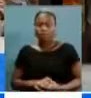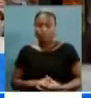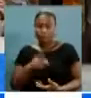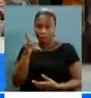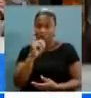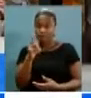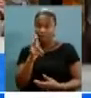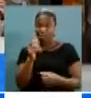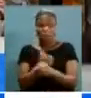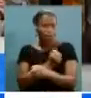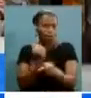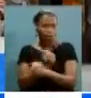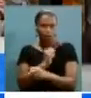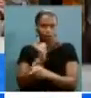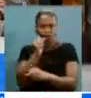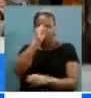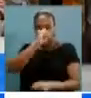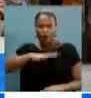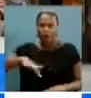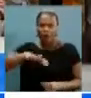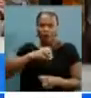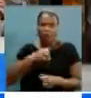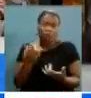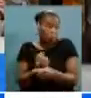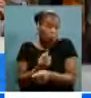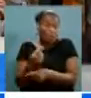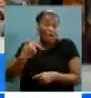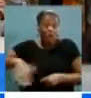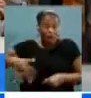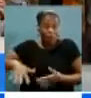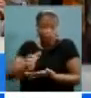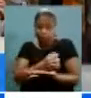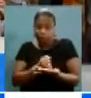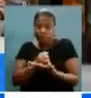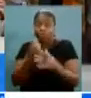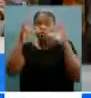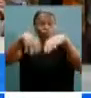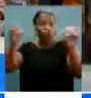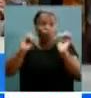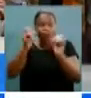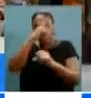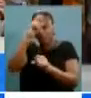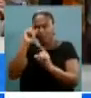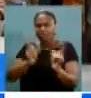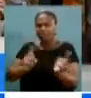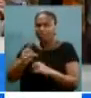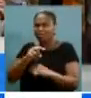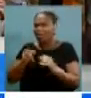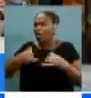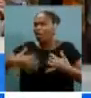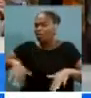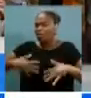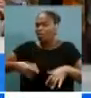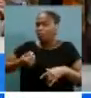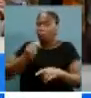E em São Vicente, os preços dos produtos hortícolas vão ficar mais caros. A falta de chuva e a dificuldade com os transportes vai encarecer esses produtos.